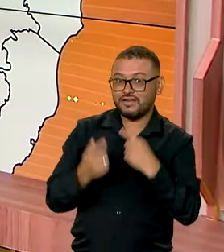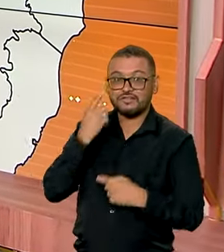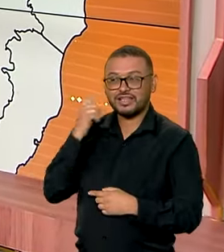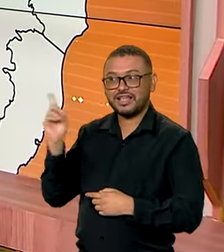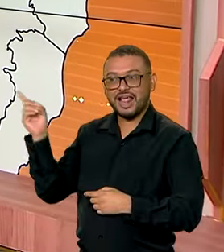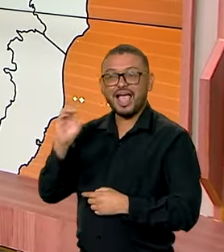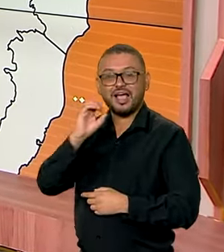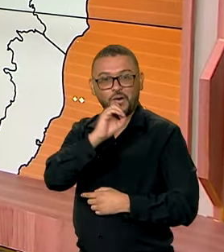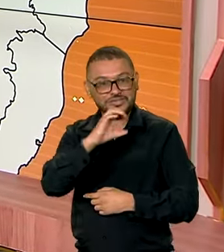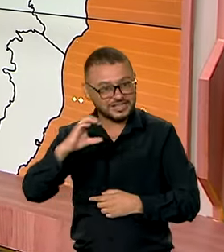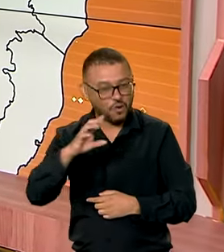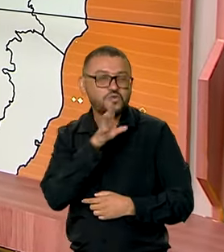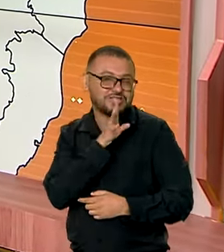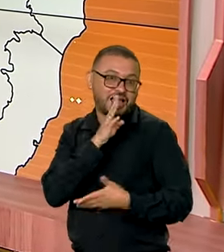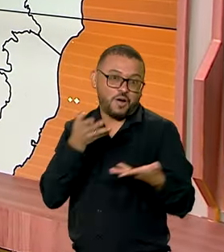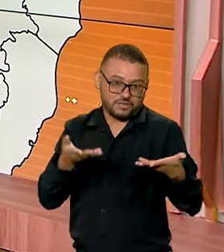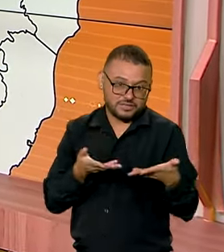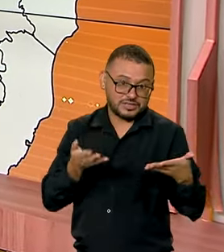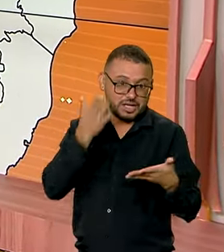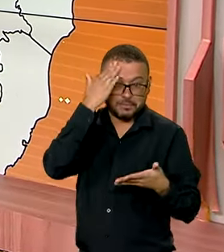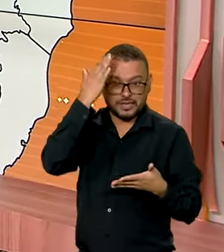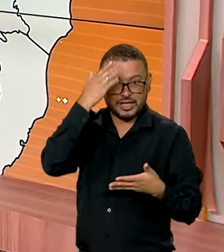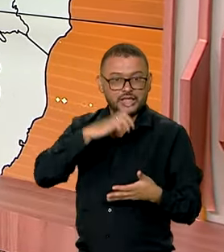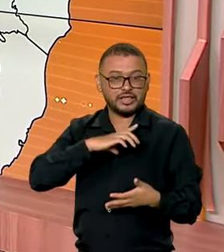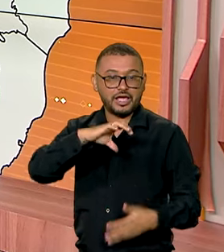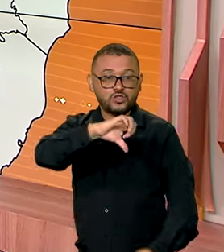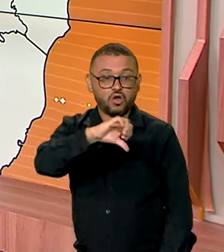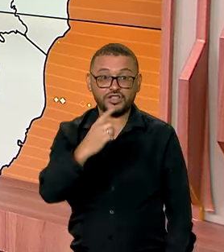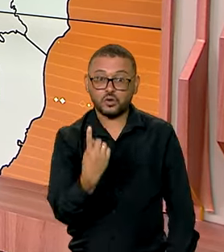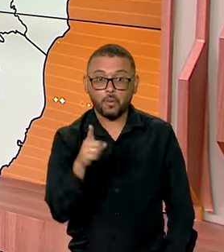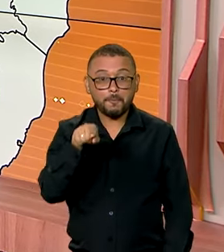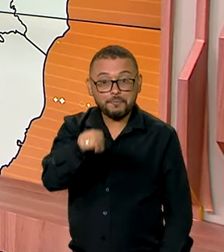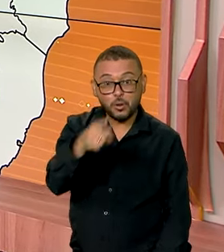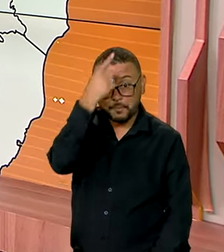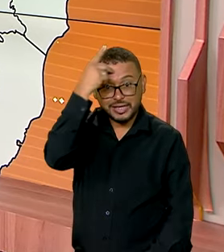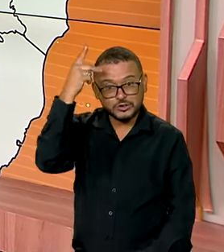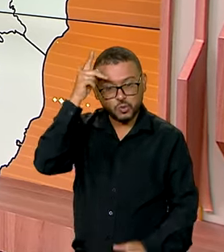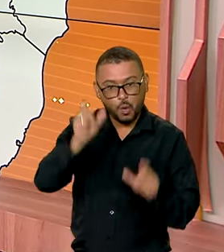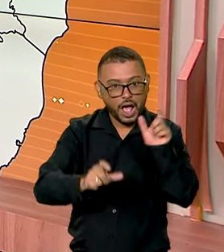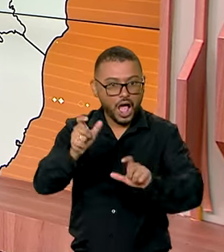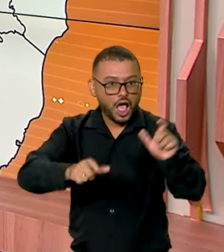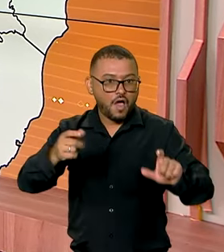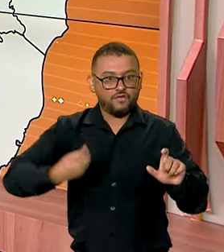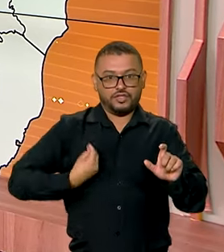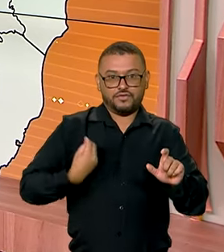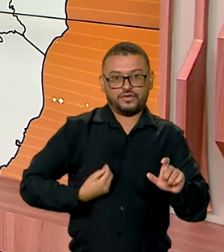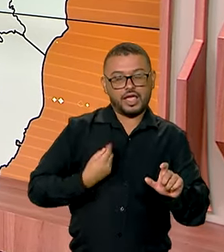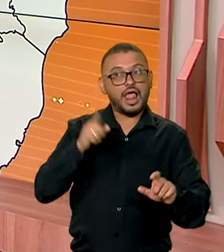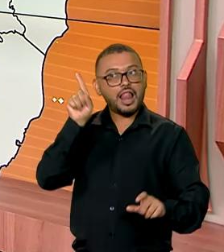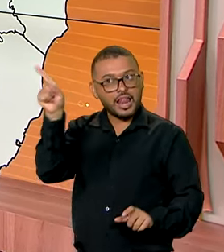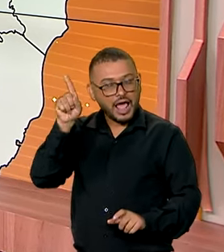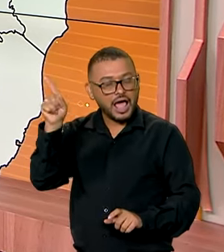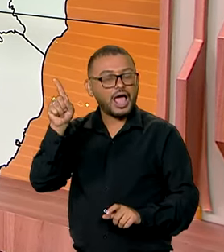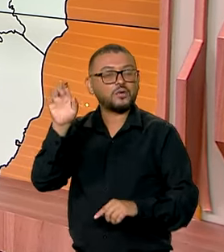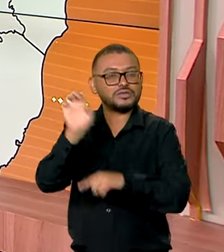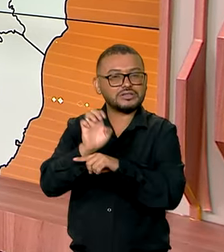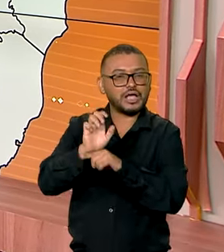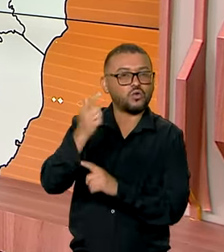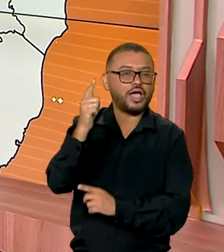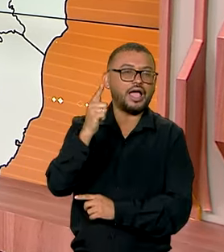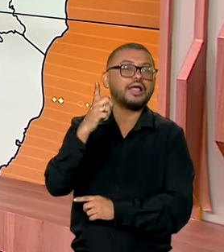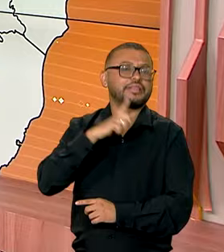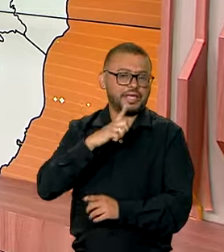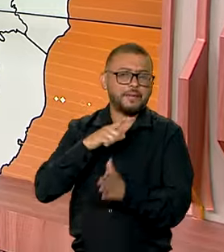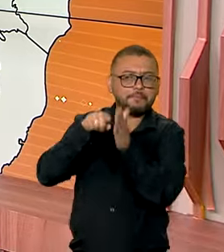cidade ocidental. Você confere aí, pouco mais de 91 mil habitantes, cidade ocidental que fica no estado de Goiás. Isso de acordo